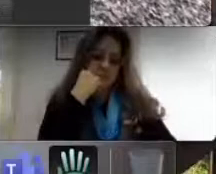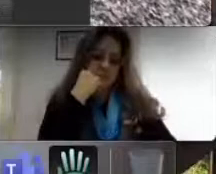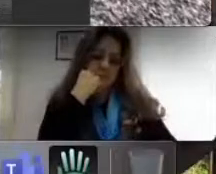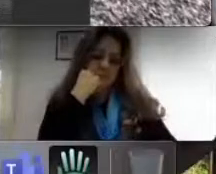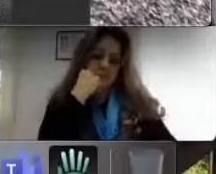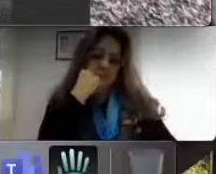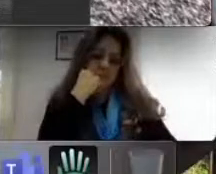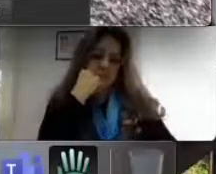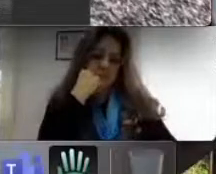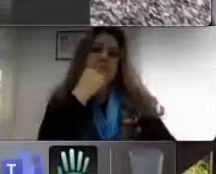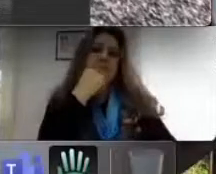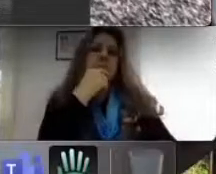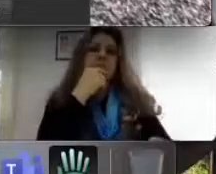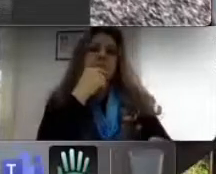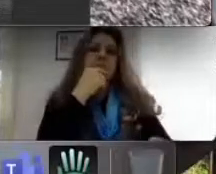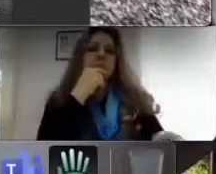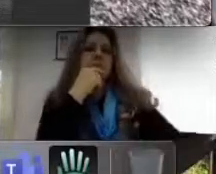dinâmico